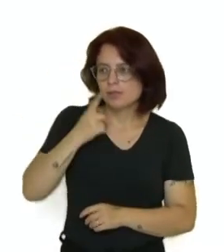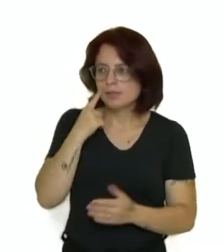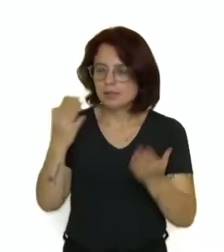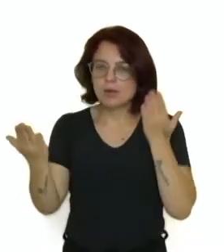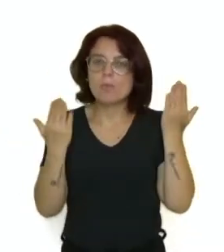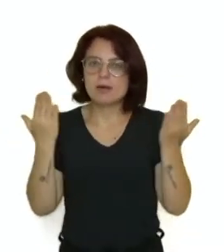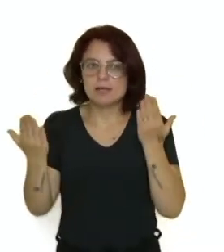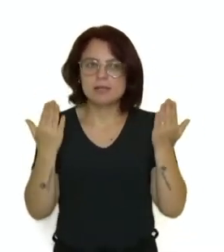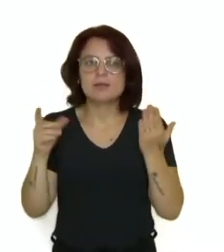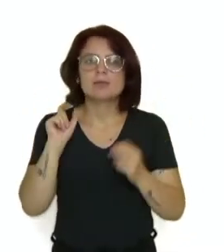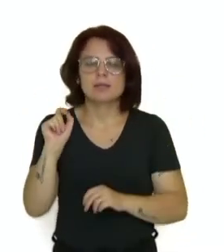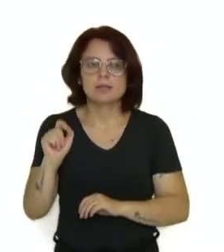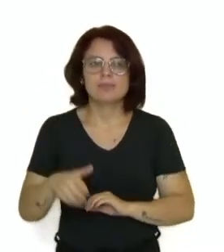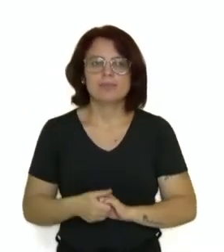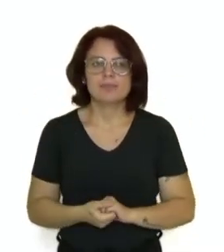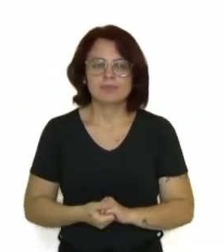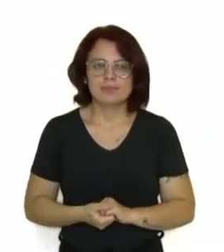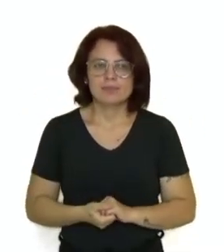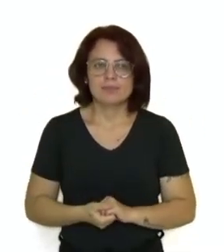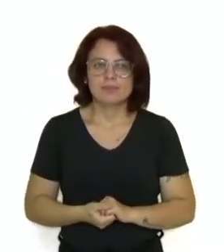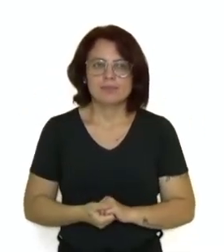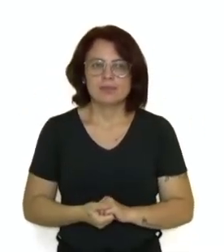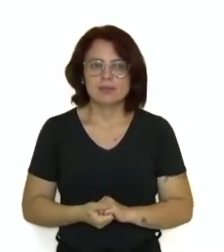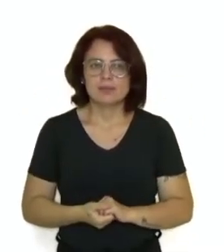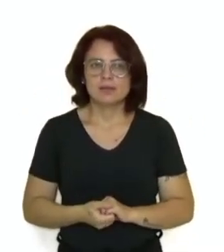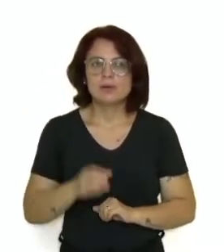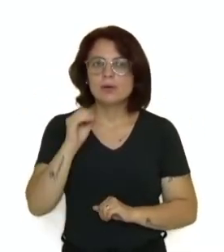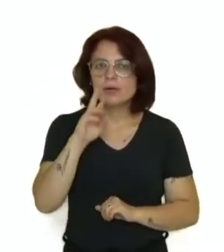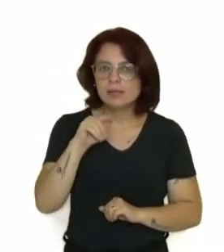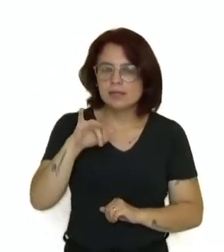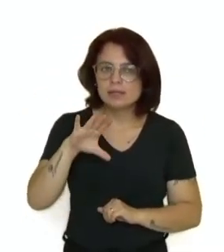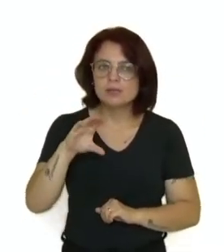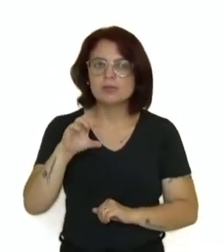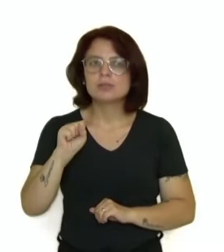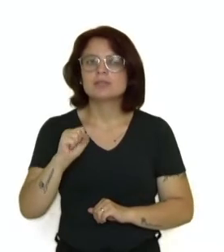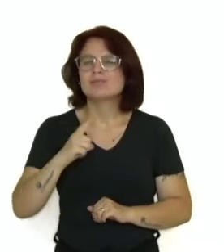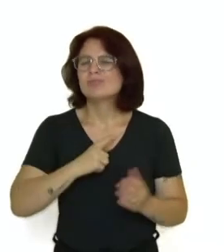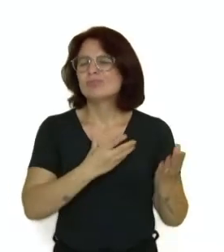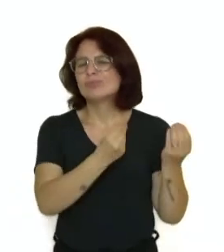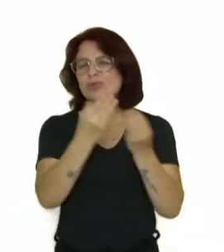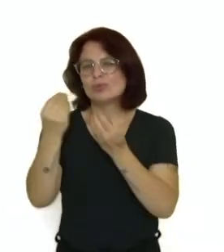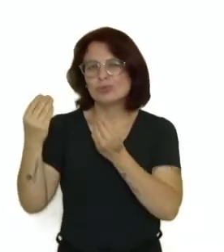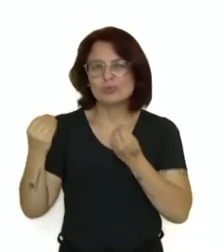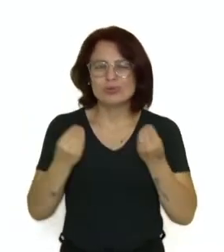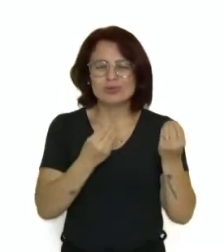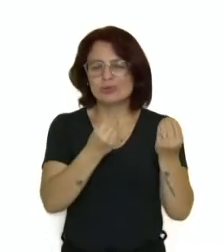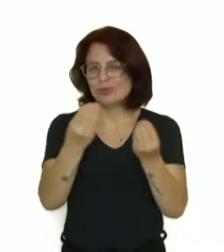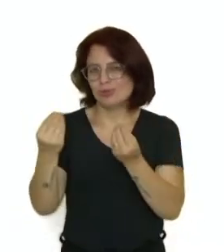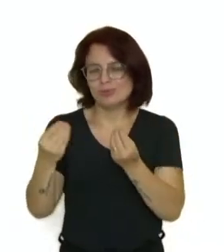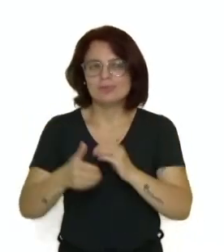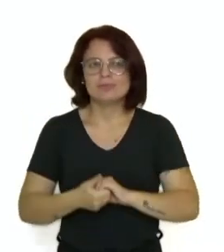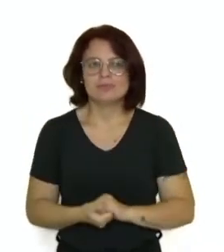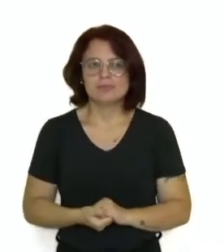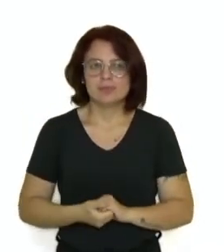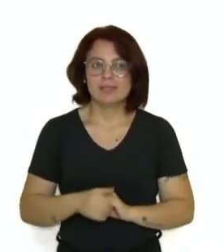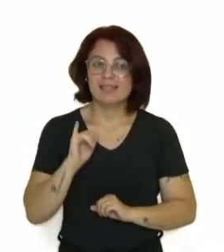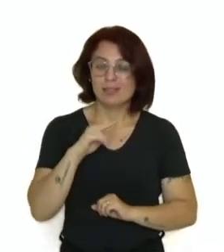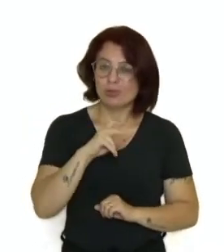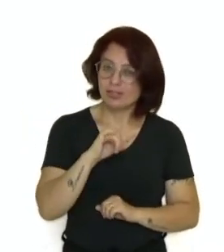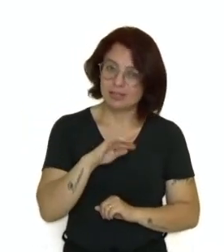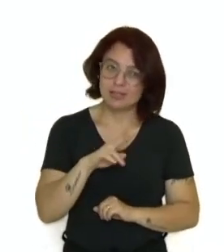os compostos orgânicos, o número de substâncias orgânicas conhecidas são milhões.